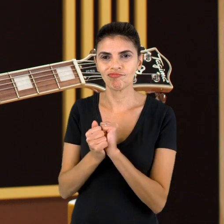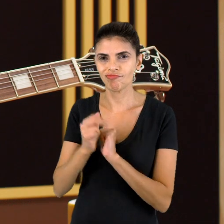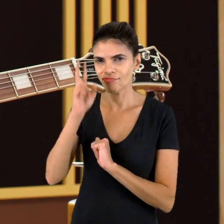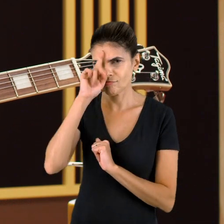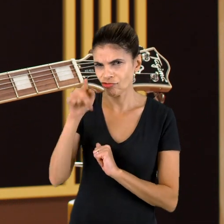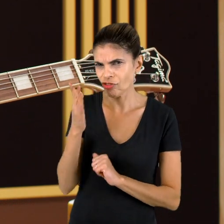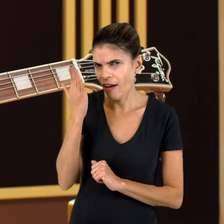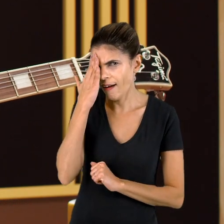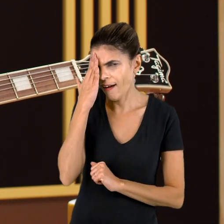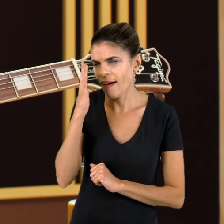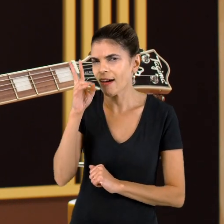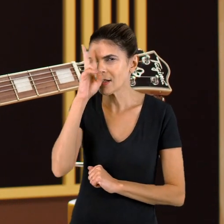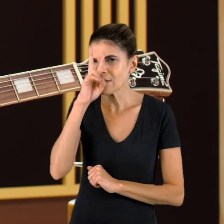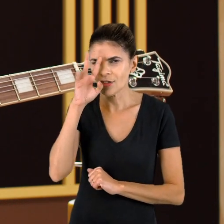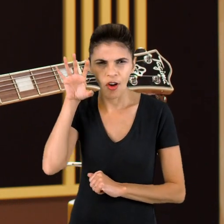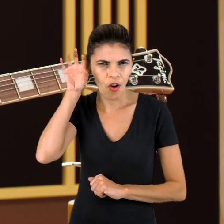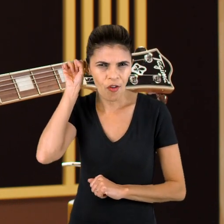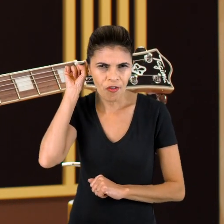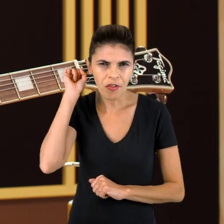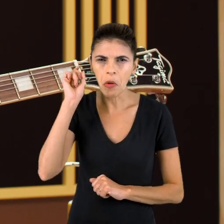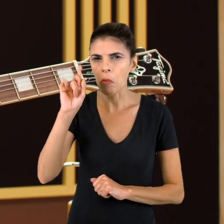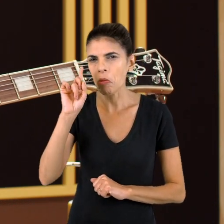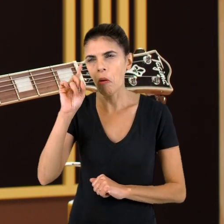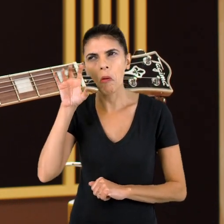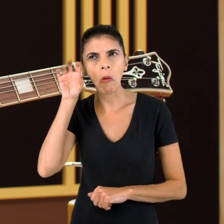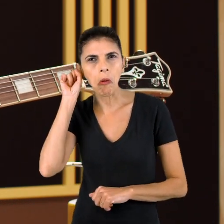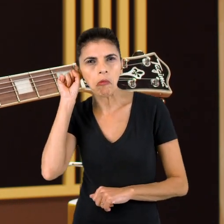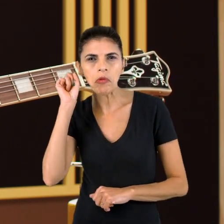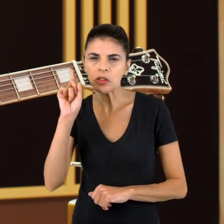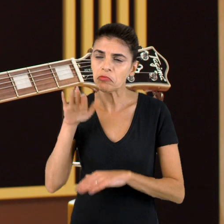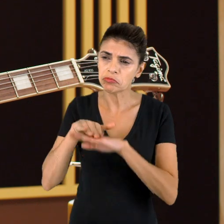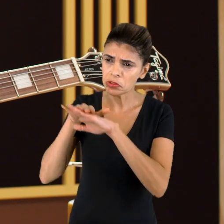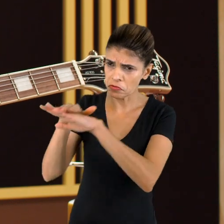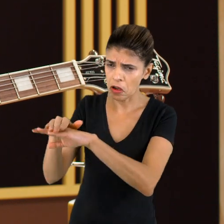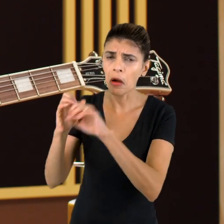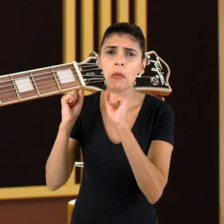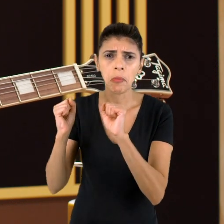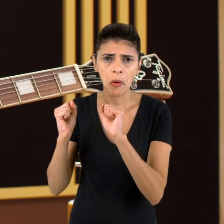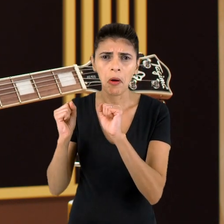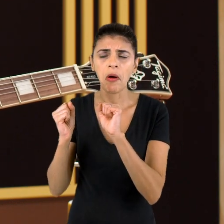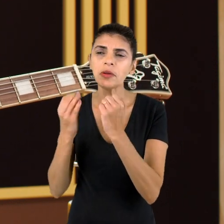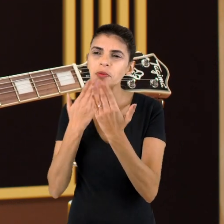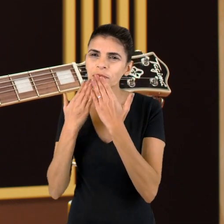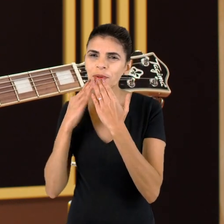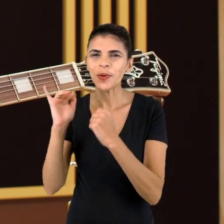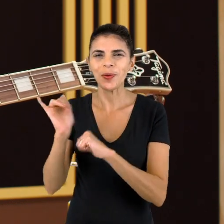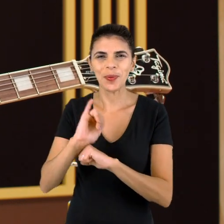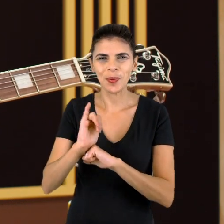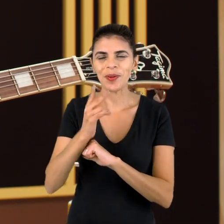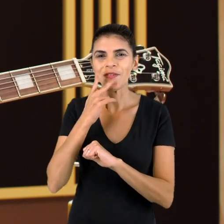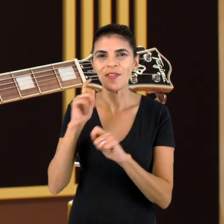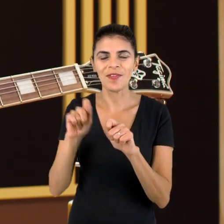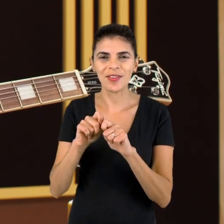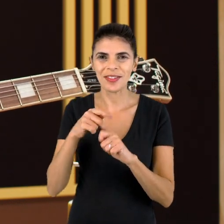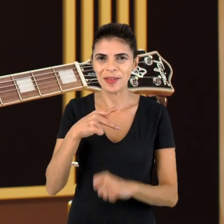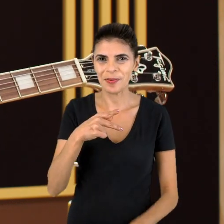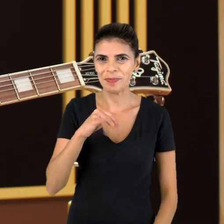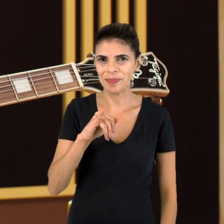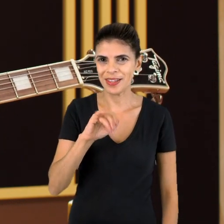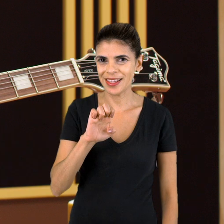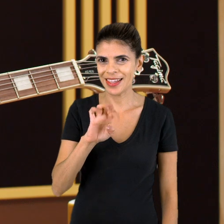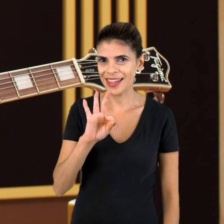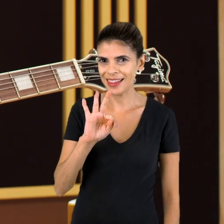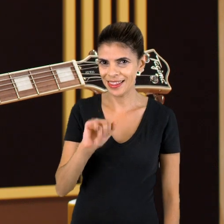não sei se você já ouviu essa história, mas depois você pode falar com ele mesmo, você vê no YouTube ele falando, que é muito legal. Quando ele fez o Pietá, você falou do